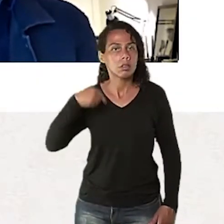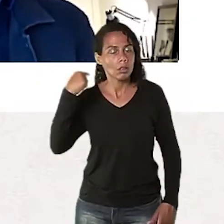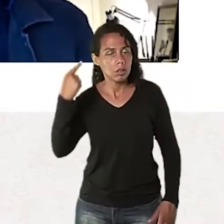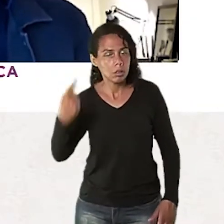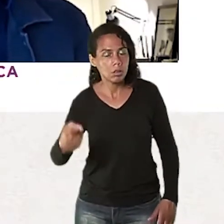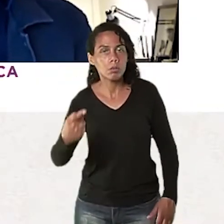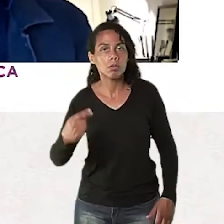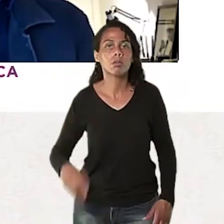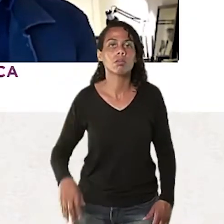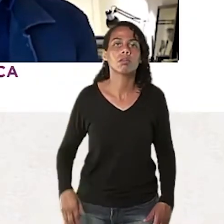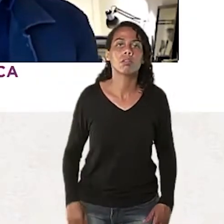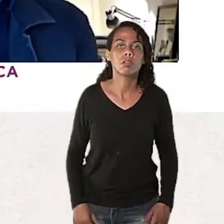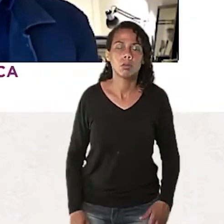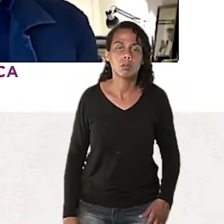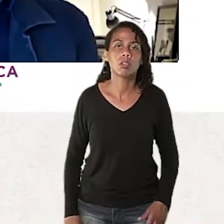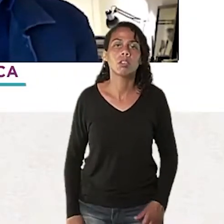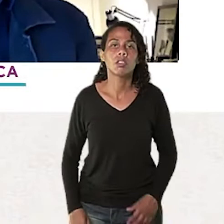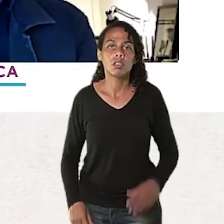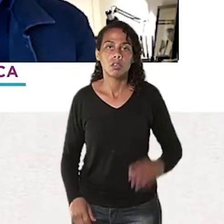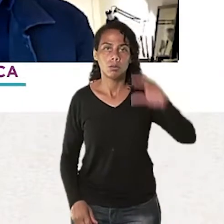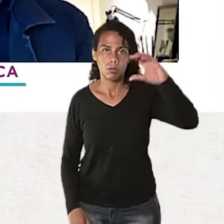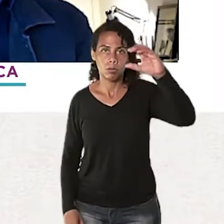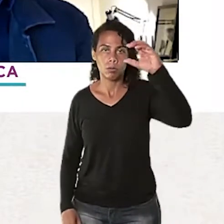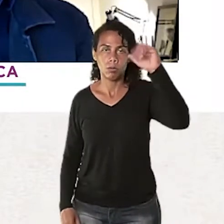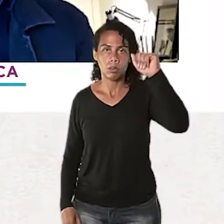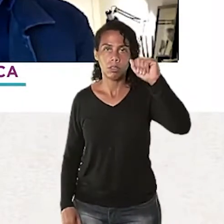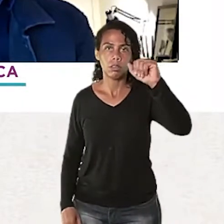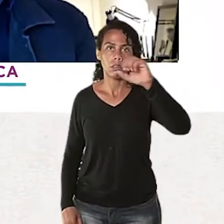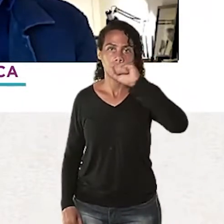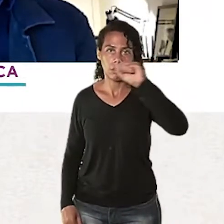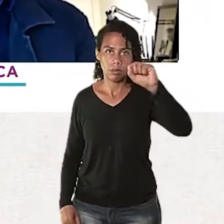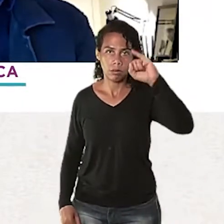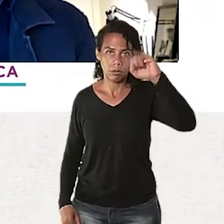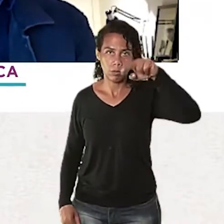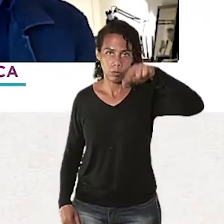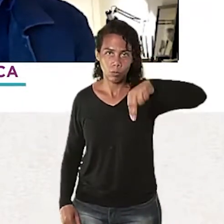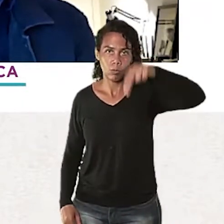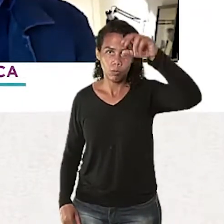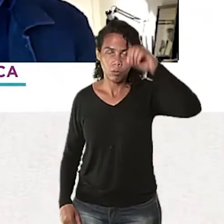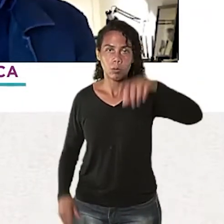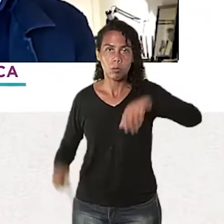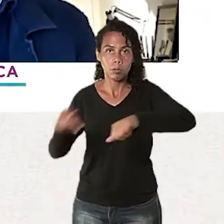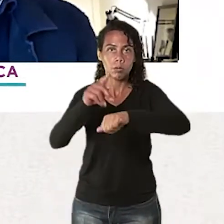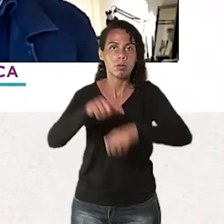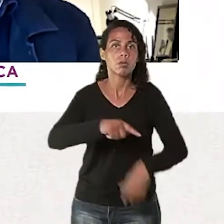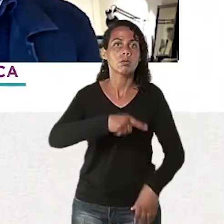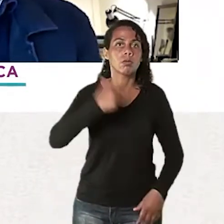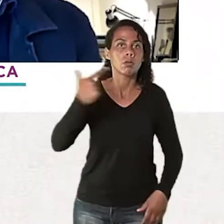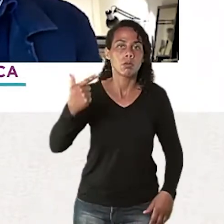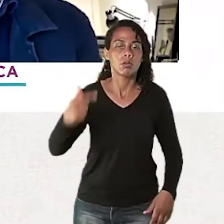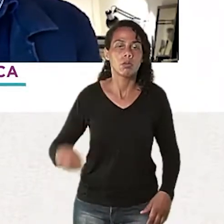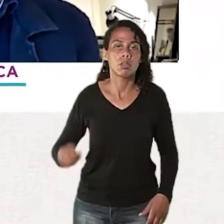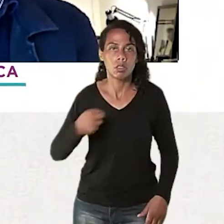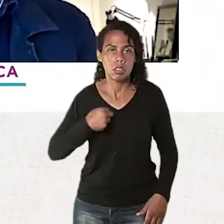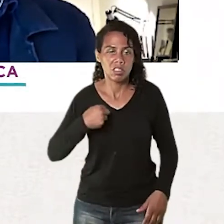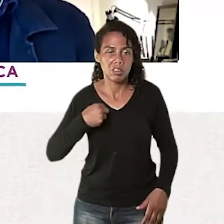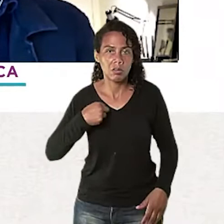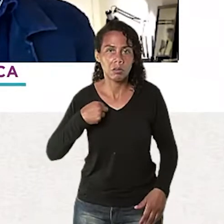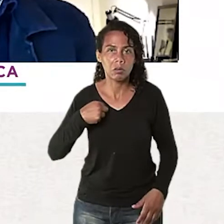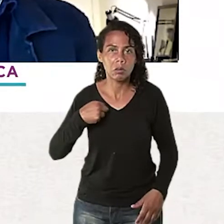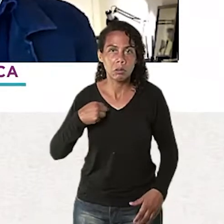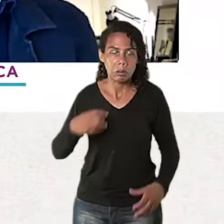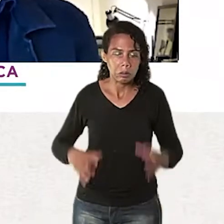me meto com os mafiosos lá, porque tinha um cara xingando e ameaçando a bater uma mulher na